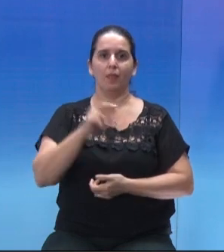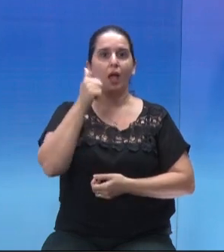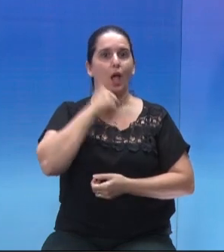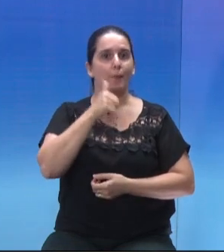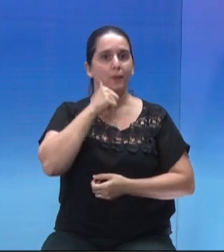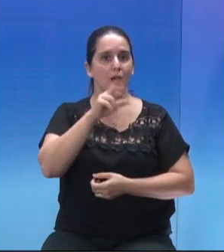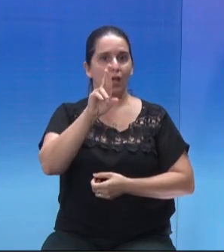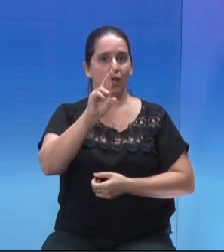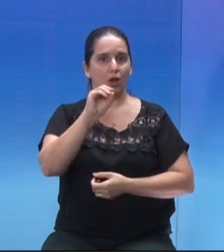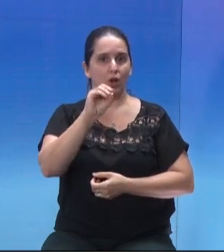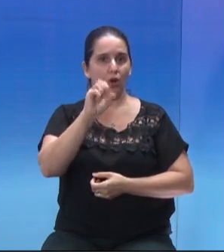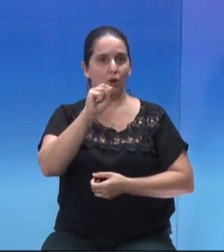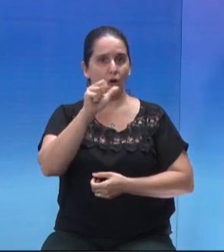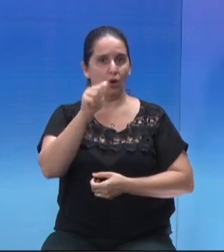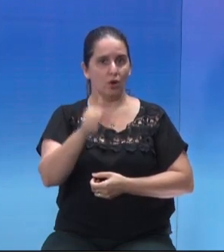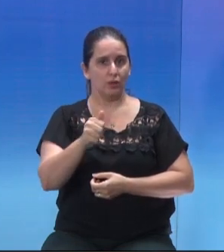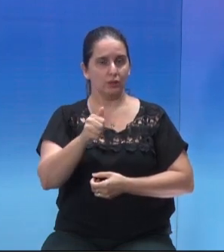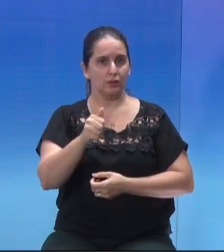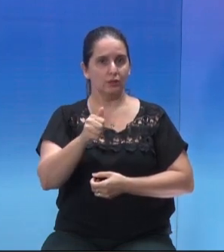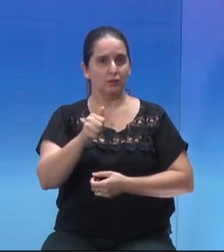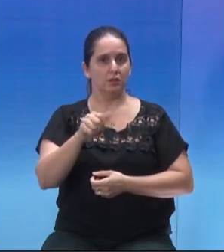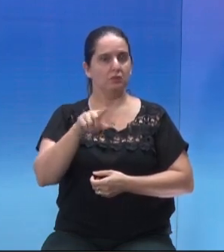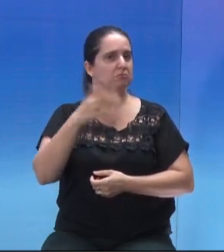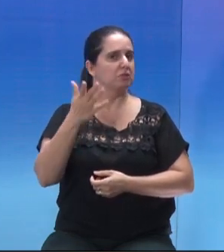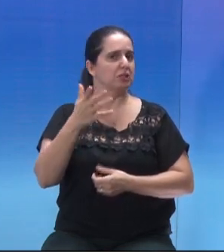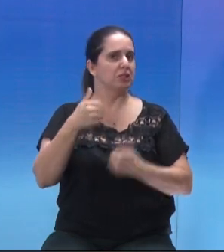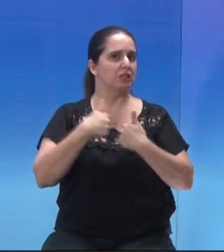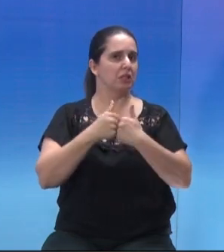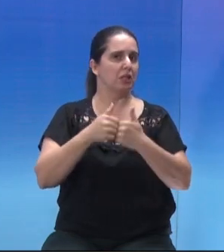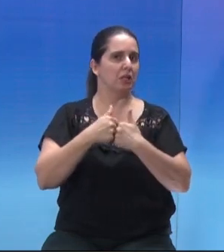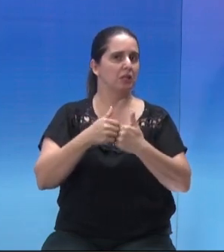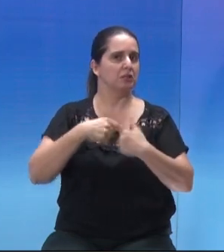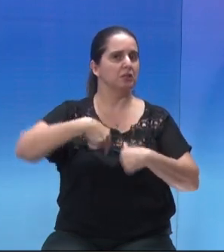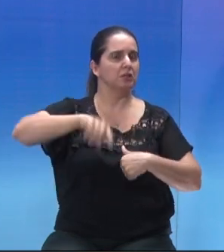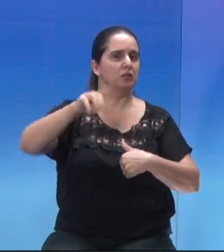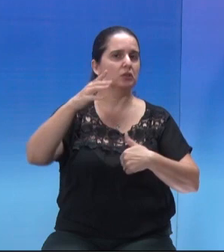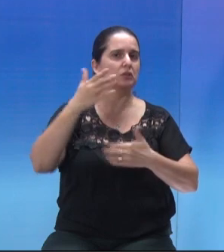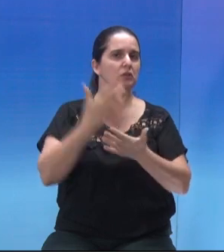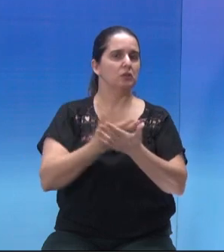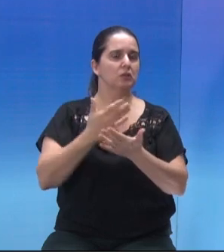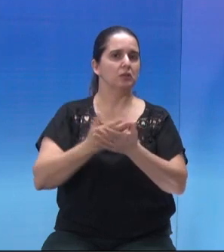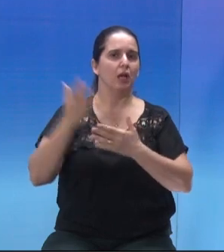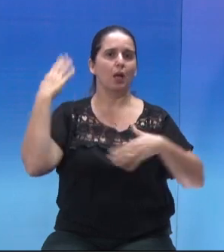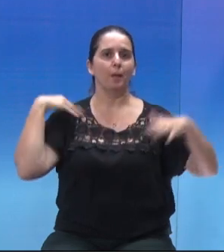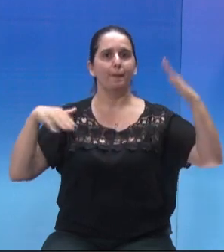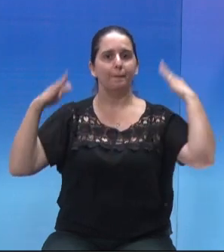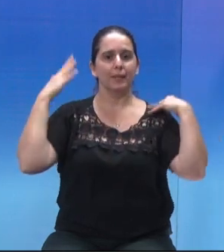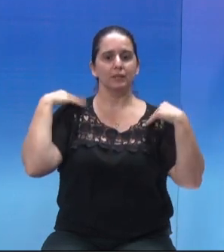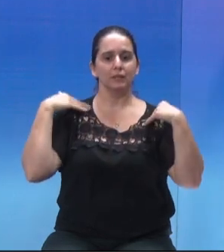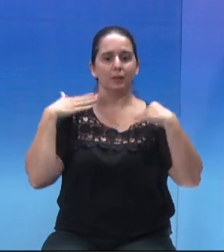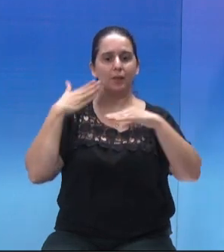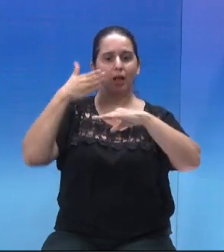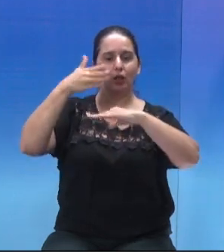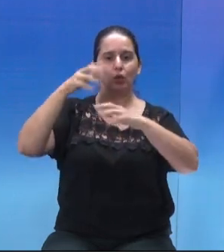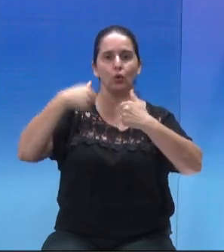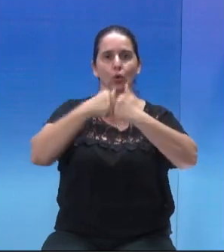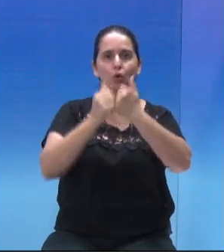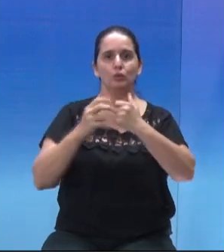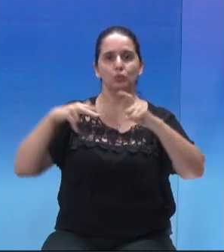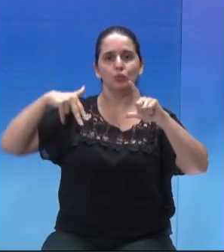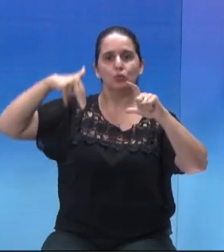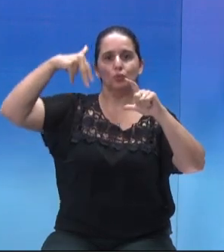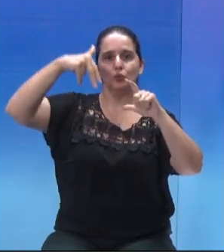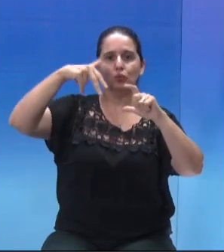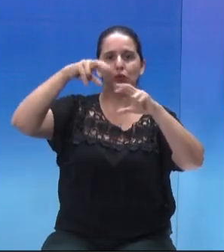Parks, ela, não sei se ela estava indo estudar, se ela estava indo trabalhar ou passear, mas ela subiu nesse ônibus,